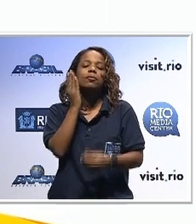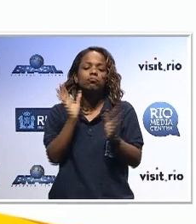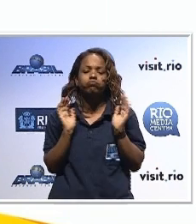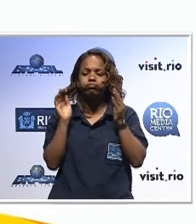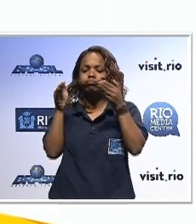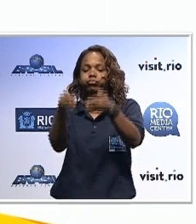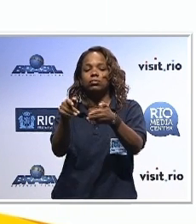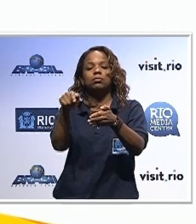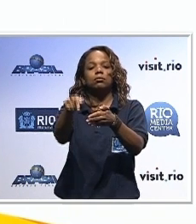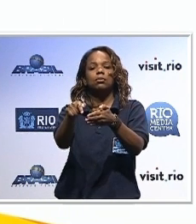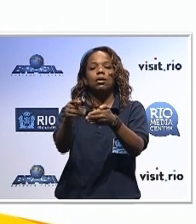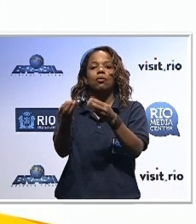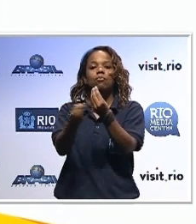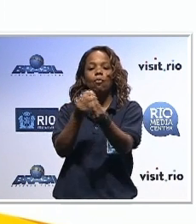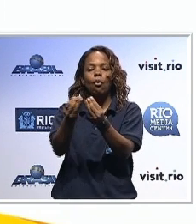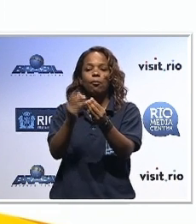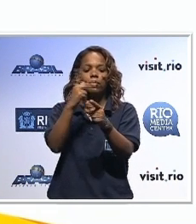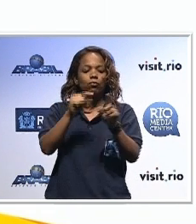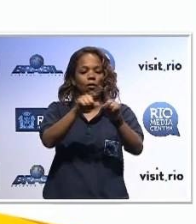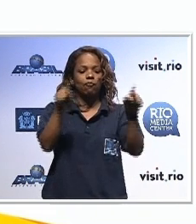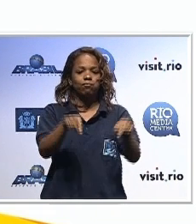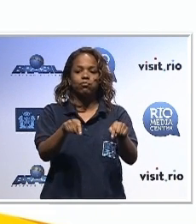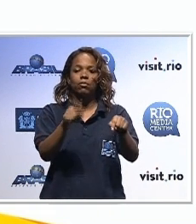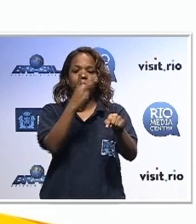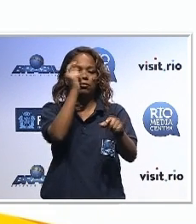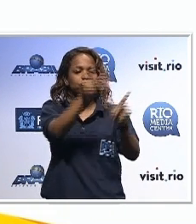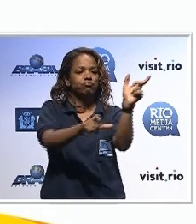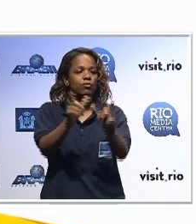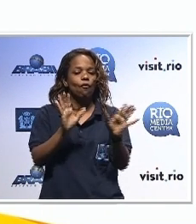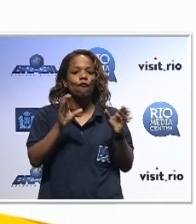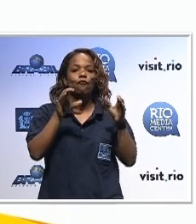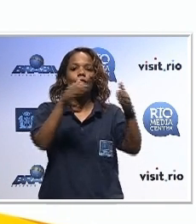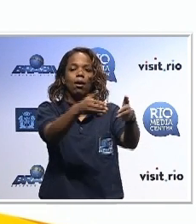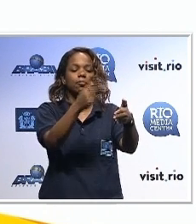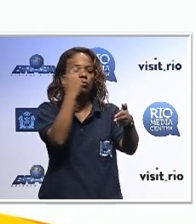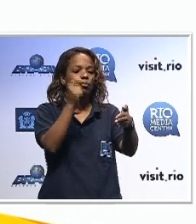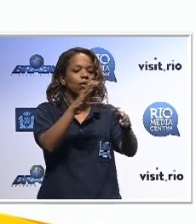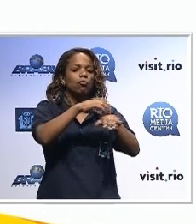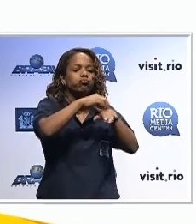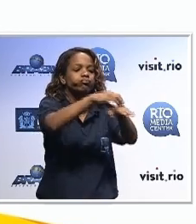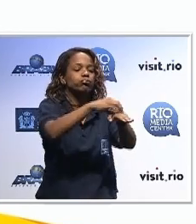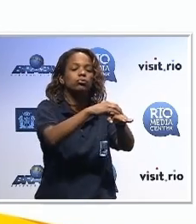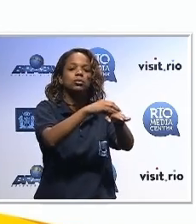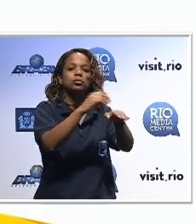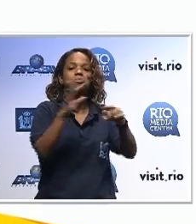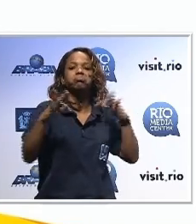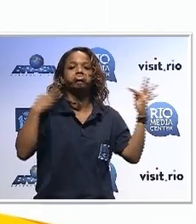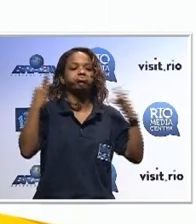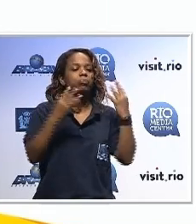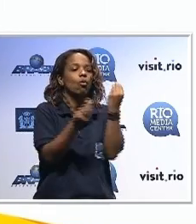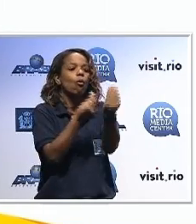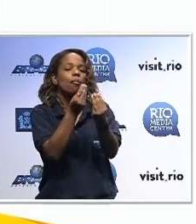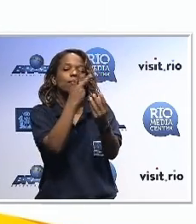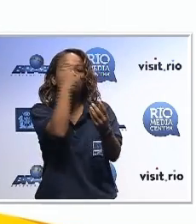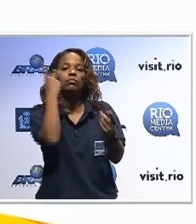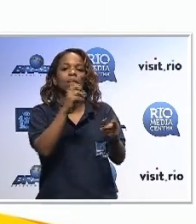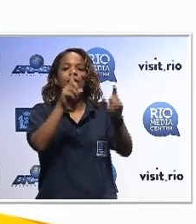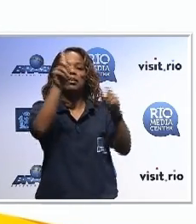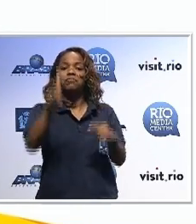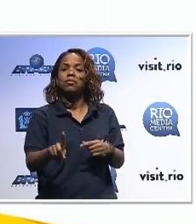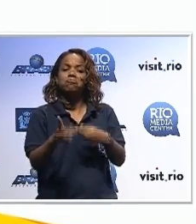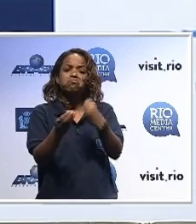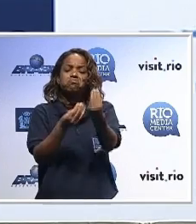especificamente com esse público focal, com o turista com deficiência, para saber qual era a expectativa, qual